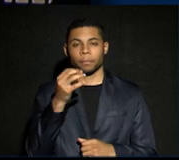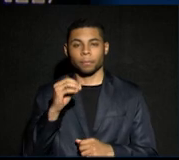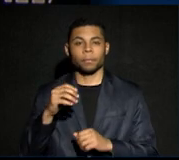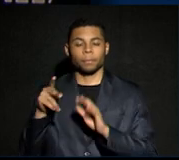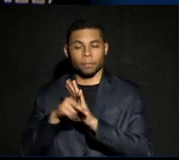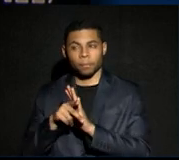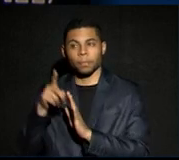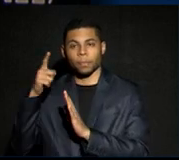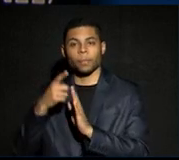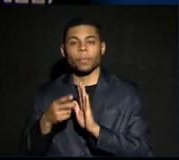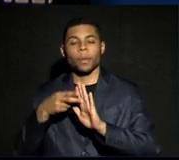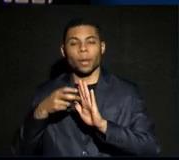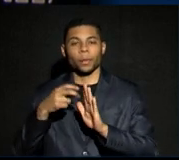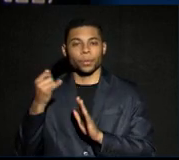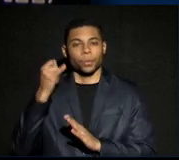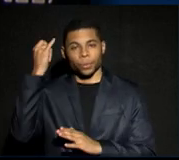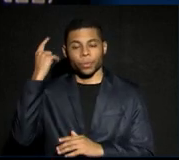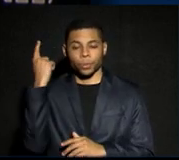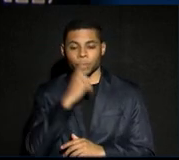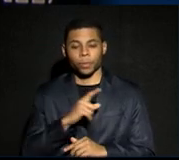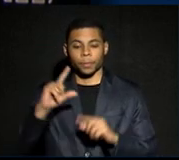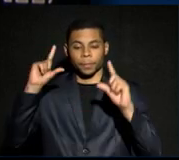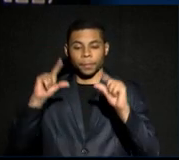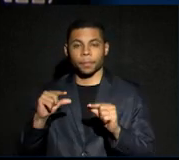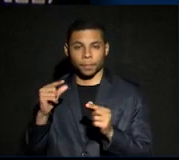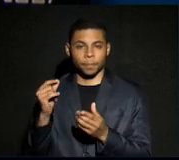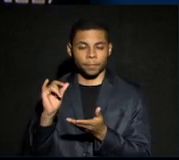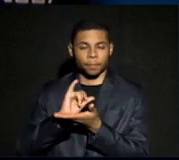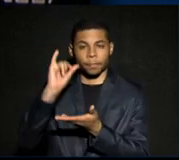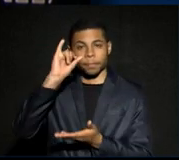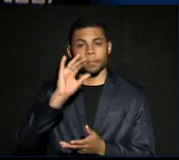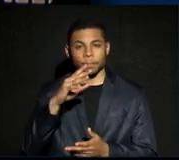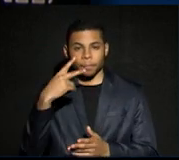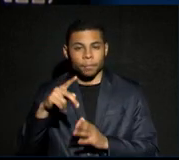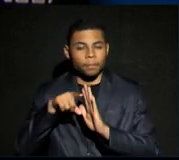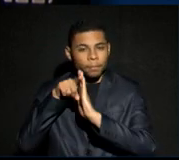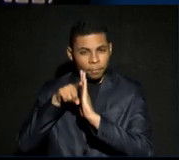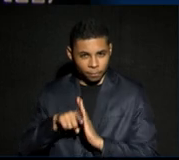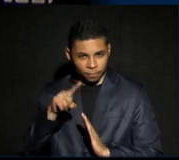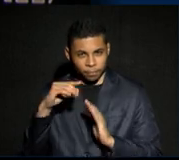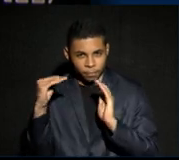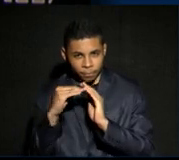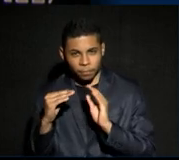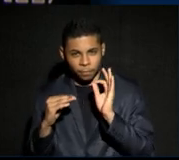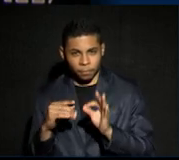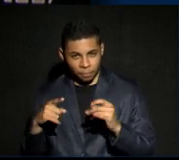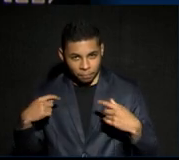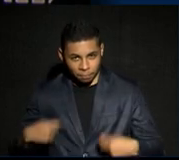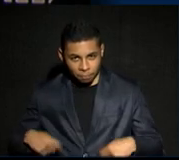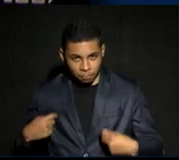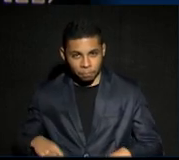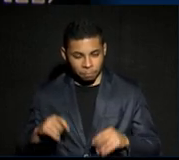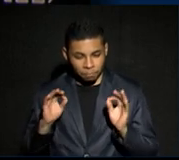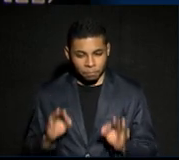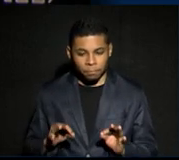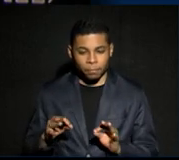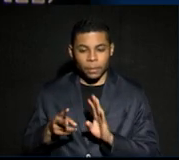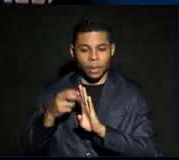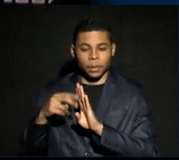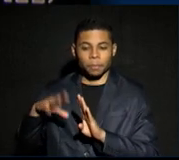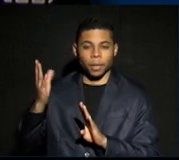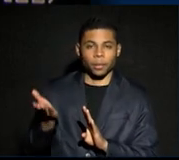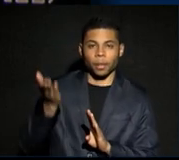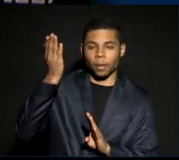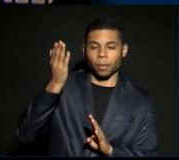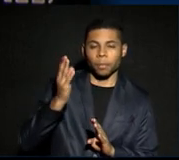nos Estados Unidos resolveria o problema da inflação. Na sua avaliação, você concorda que precisa realmente para uma taxa mais